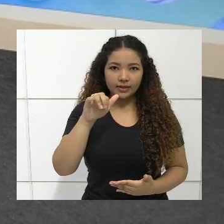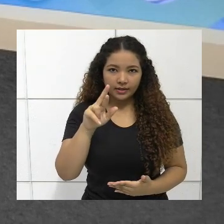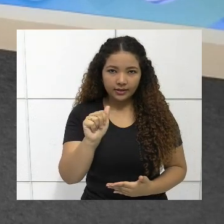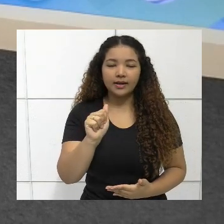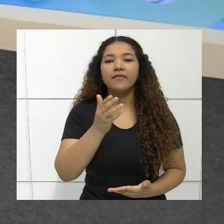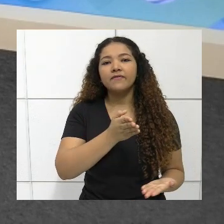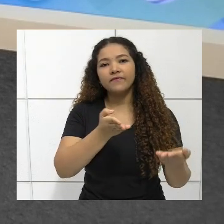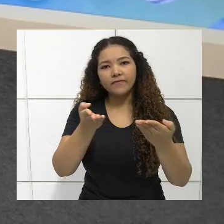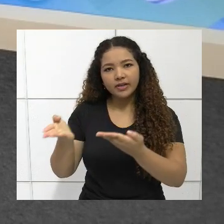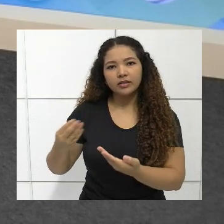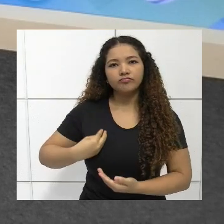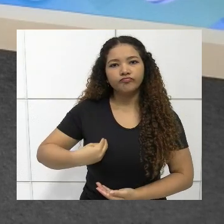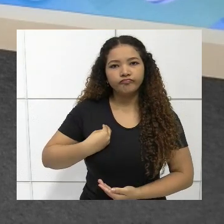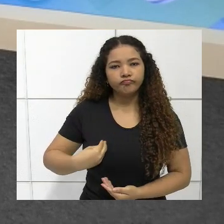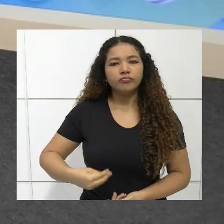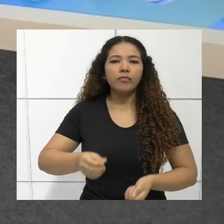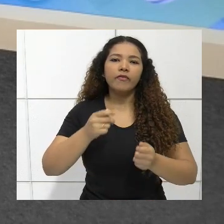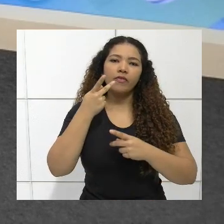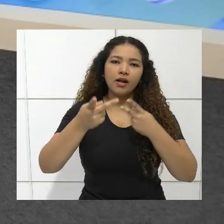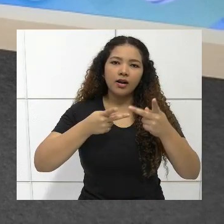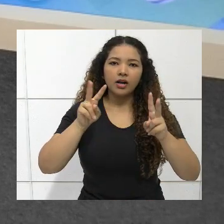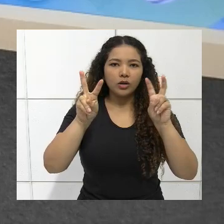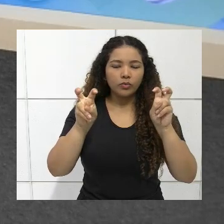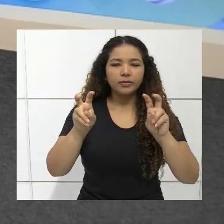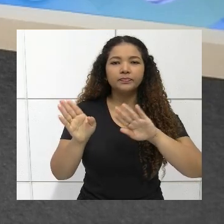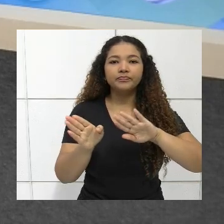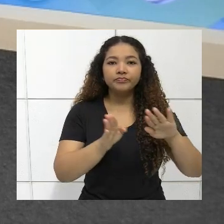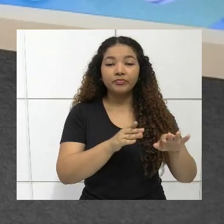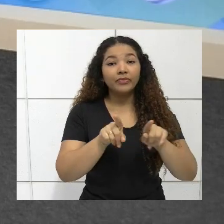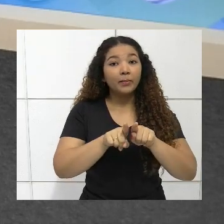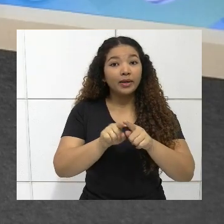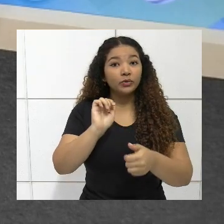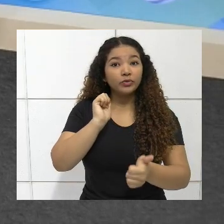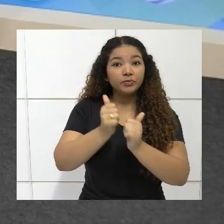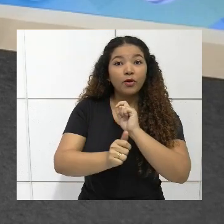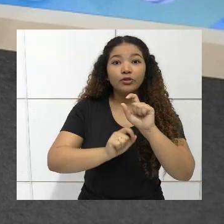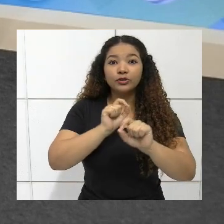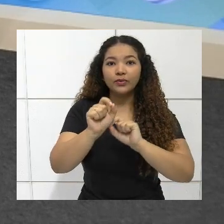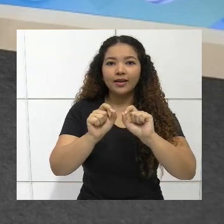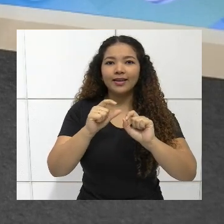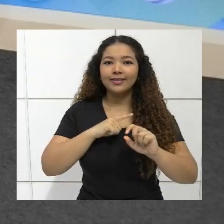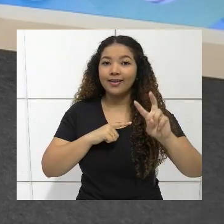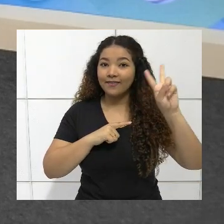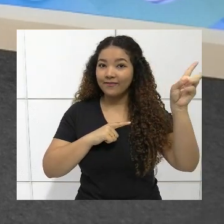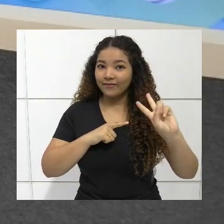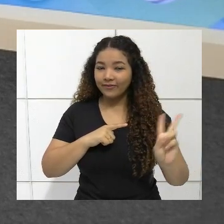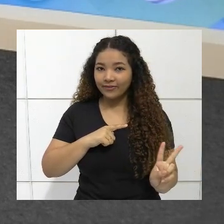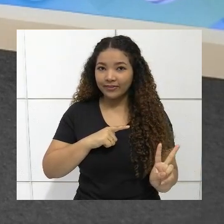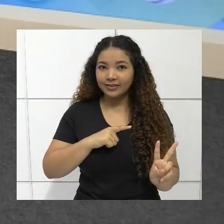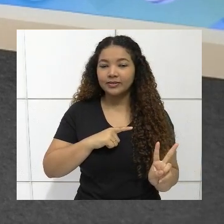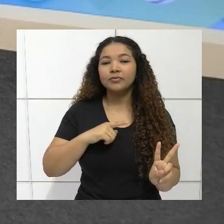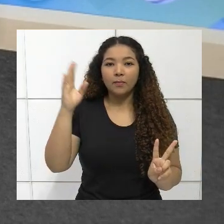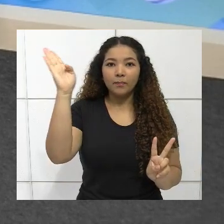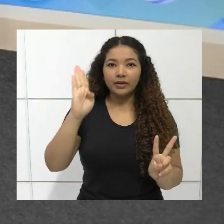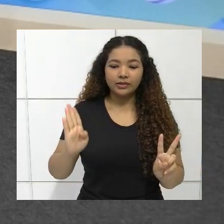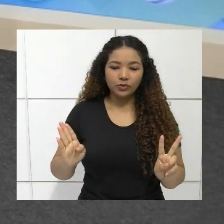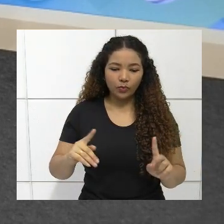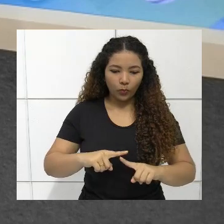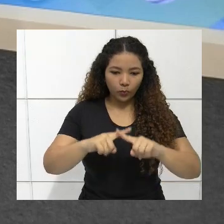esporte, Brasil perde para a Argentina. Ele jogou com a Venezuela, mas perdeu a liderança para a